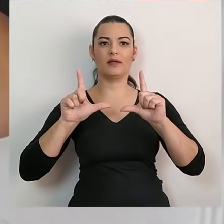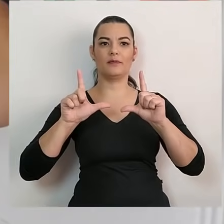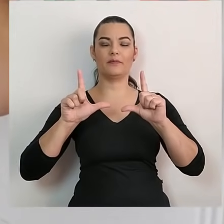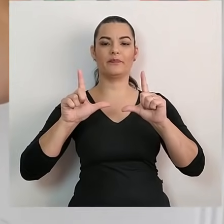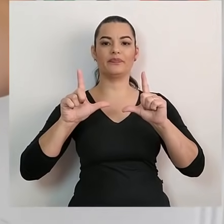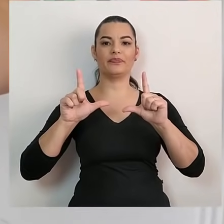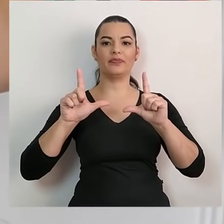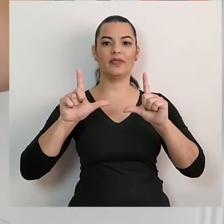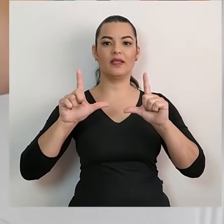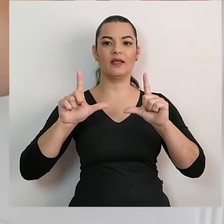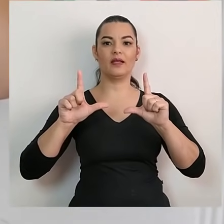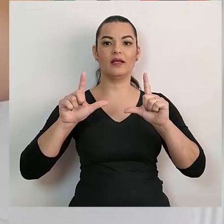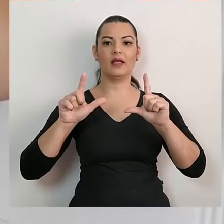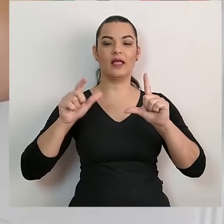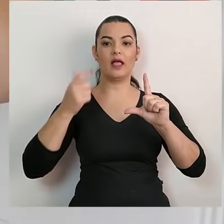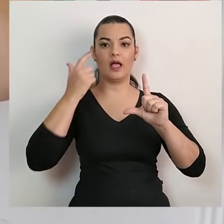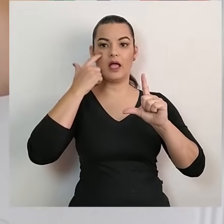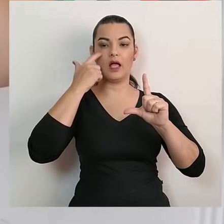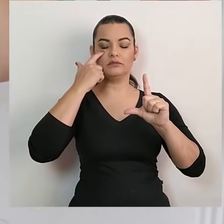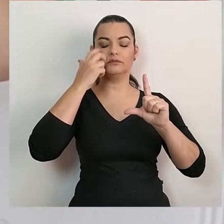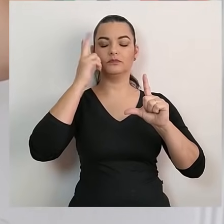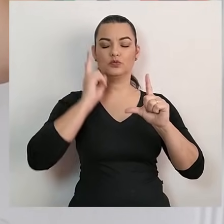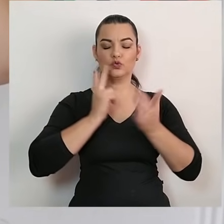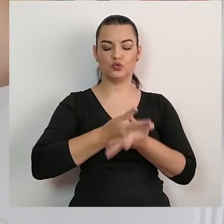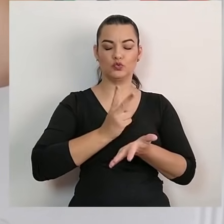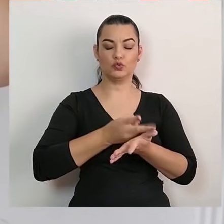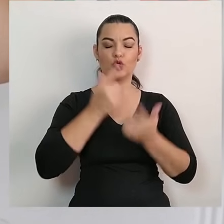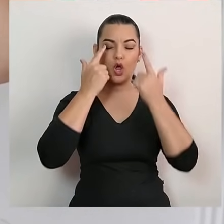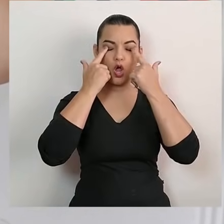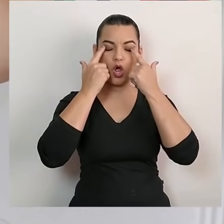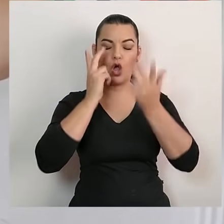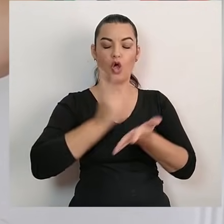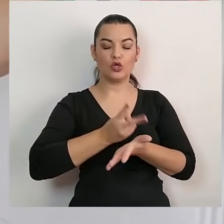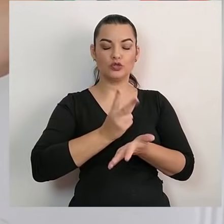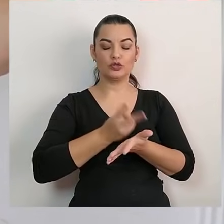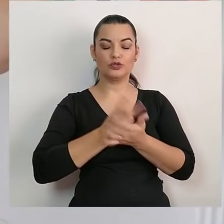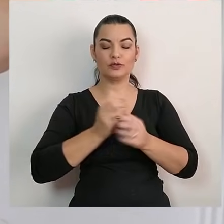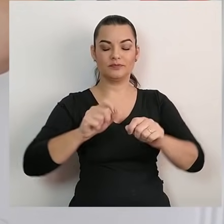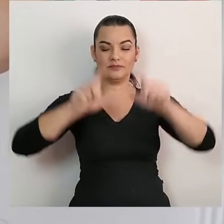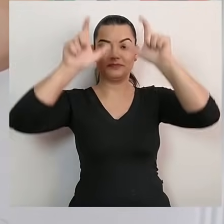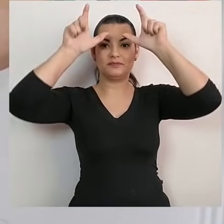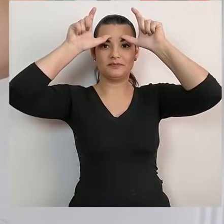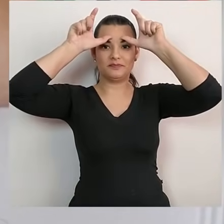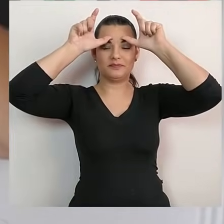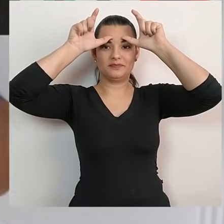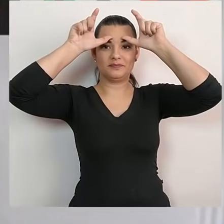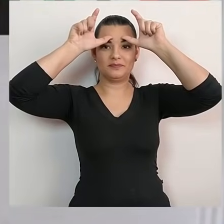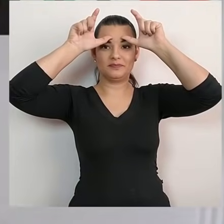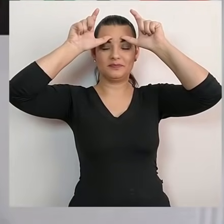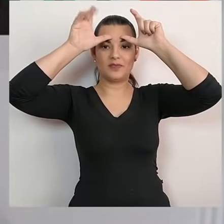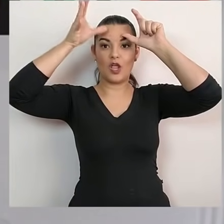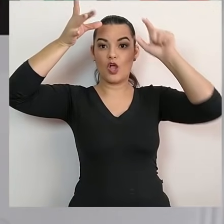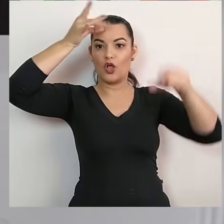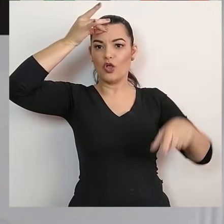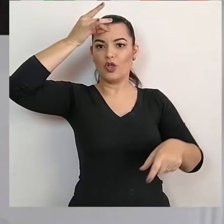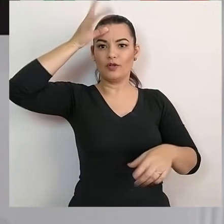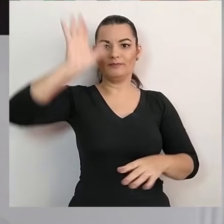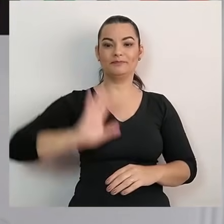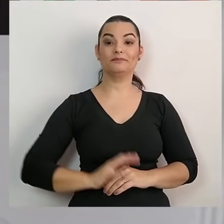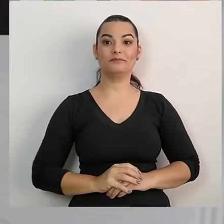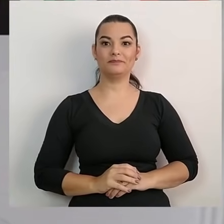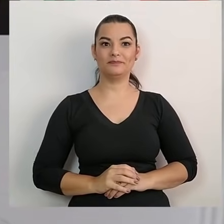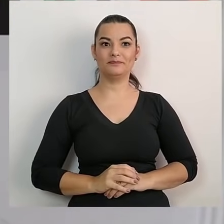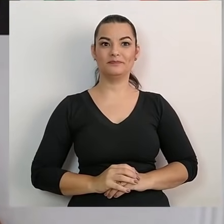vou continuar aqui de olho fechado. Não posso sair do lugar, hein? Colei ela na minha